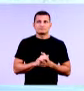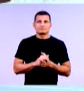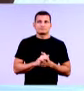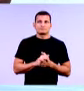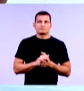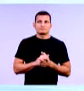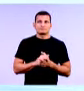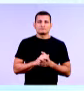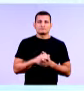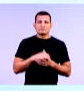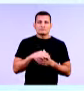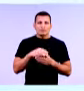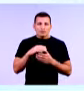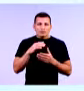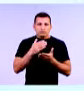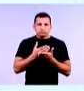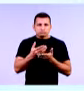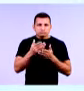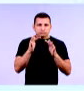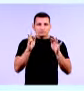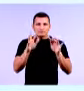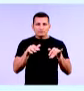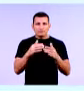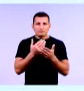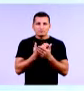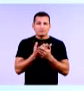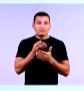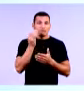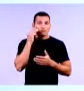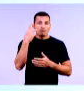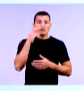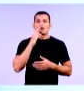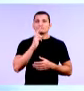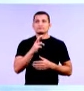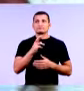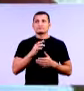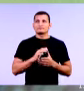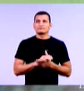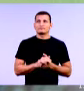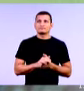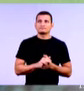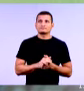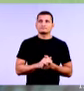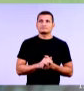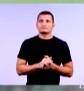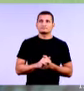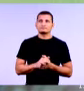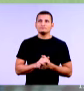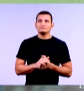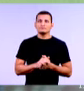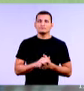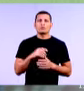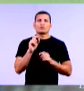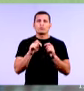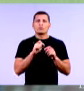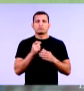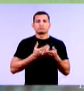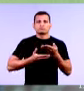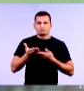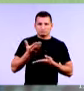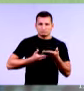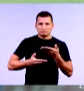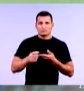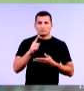e você no final nós vamos conferir a sua resposta. Então vamos lá. O que é que é o momento interativo de hoje? Você